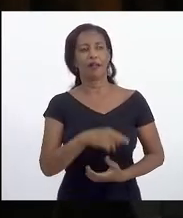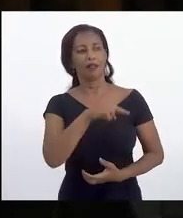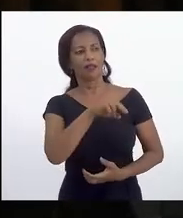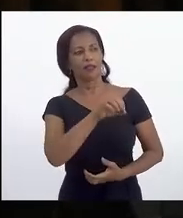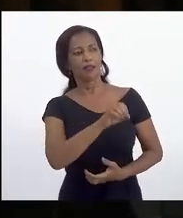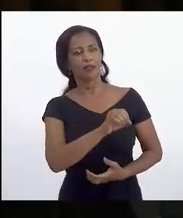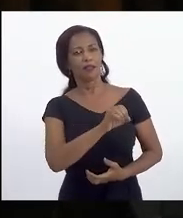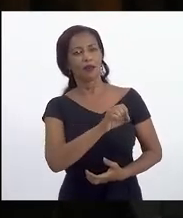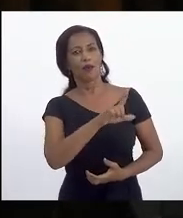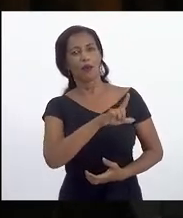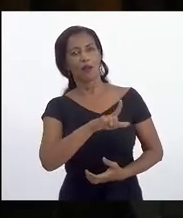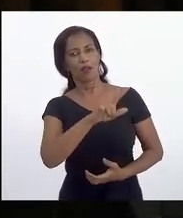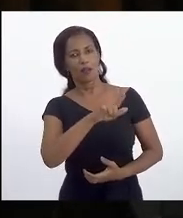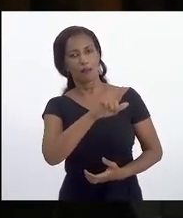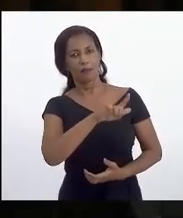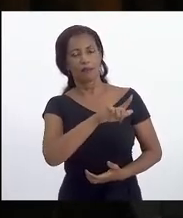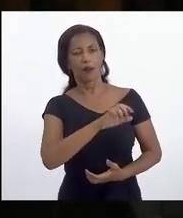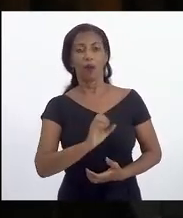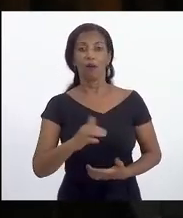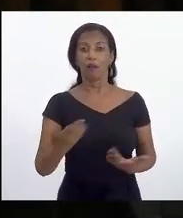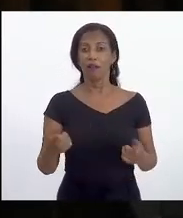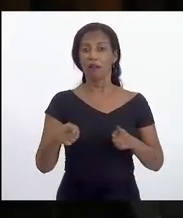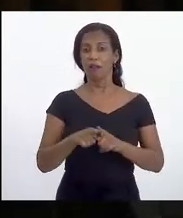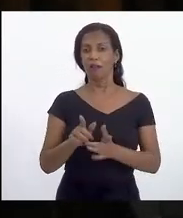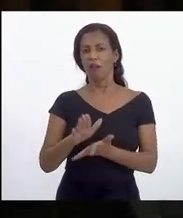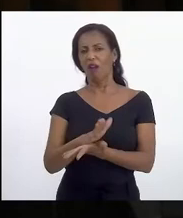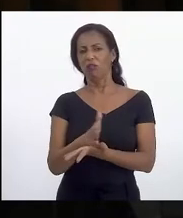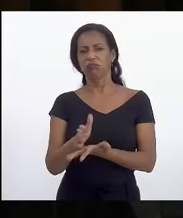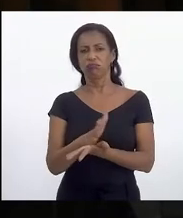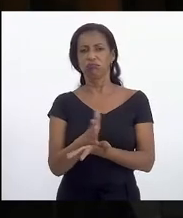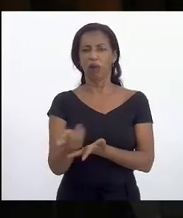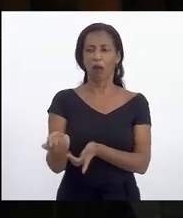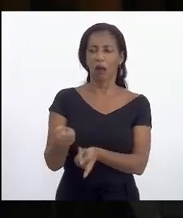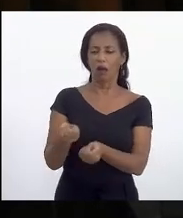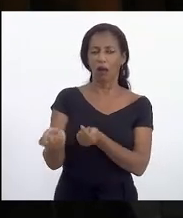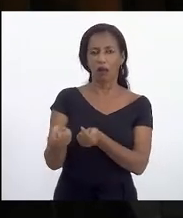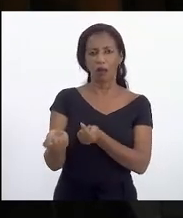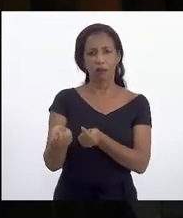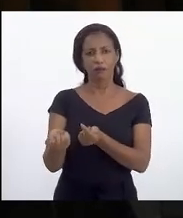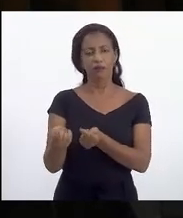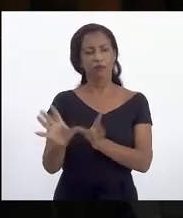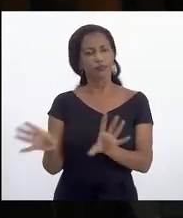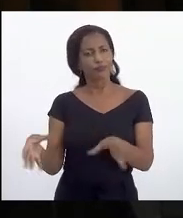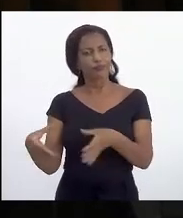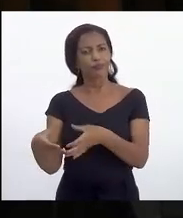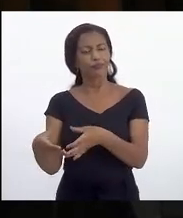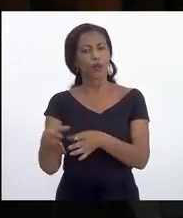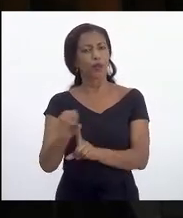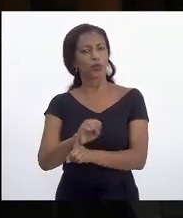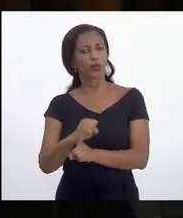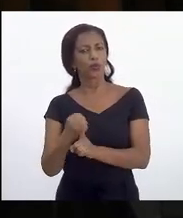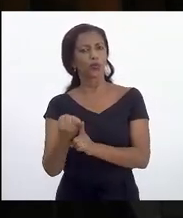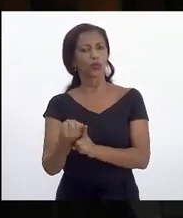neoliberais e até alguns poucos economistas social-democratas